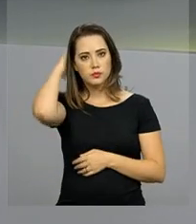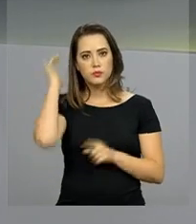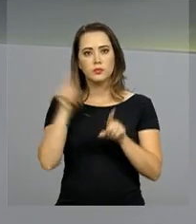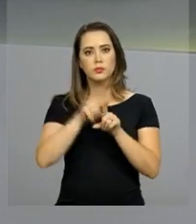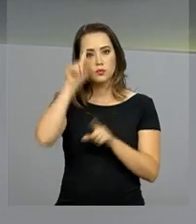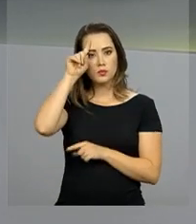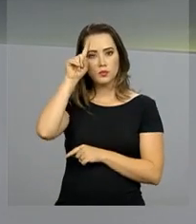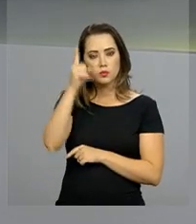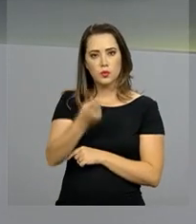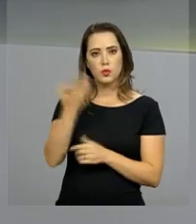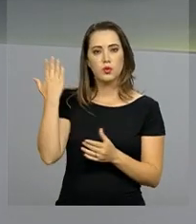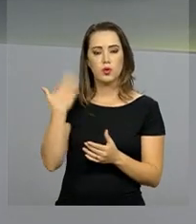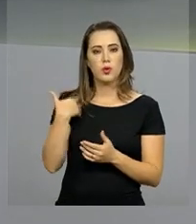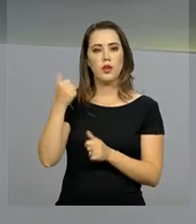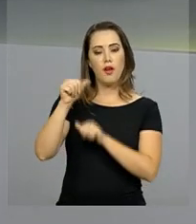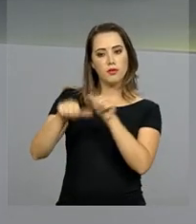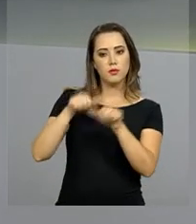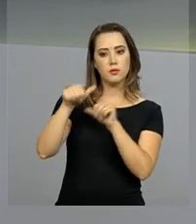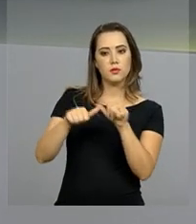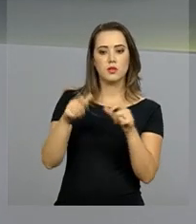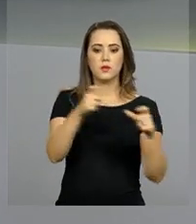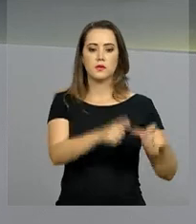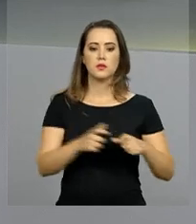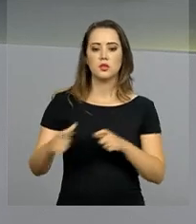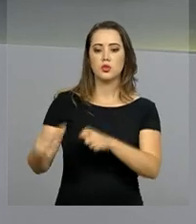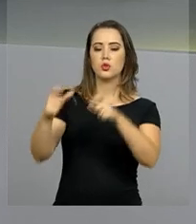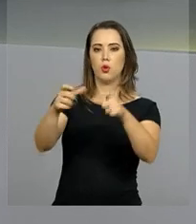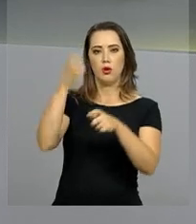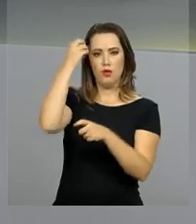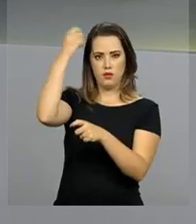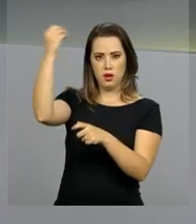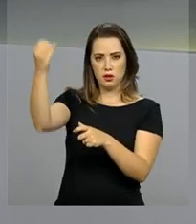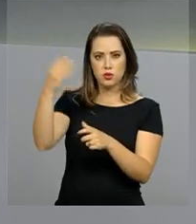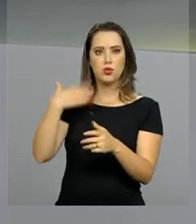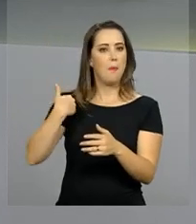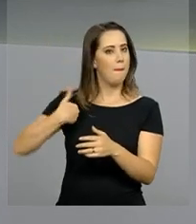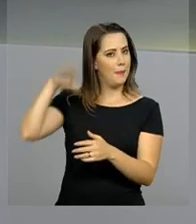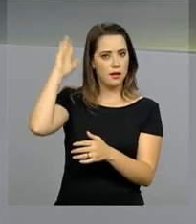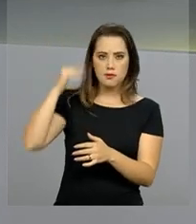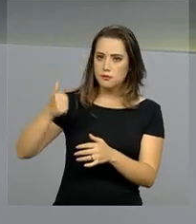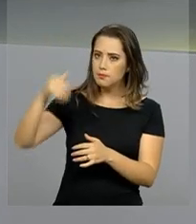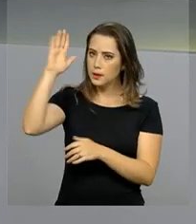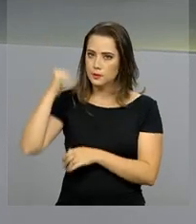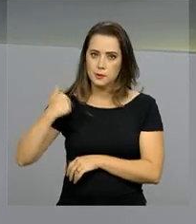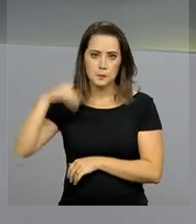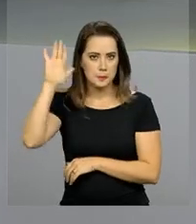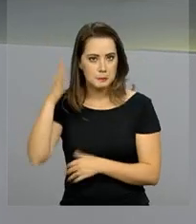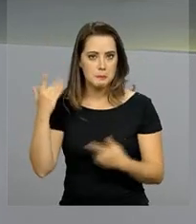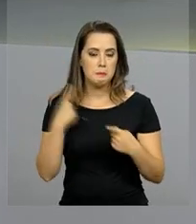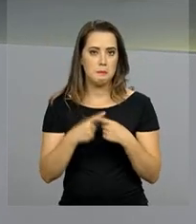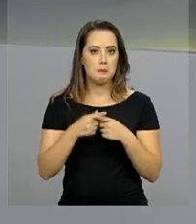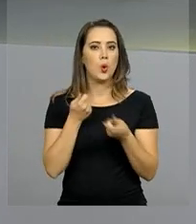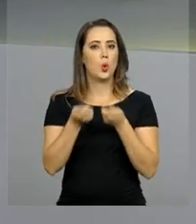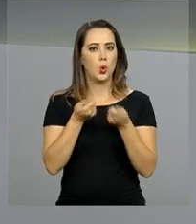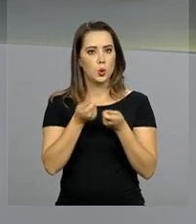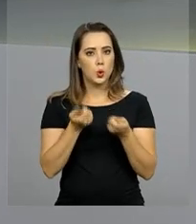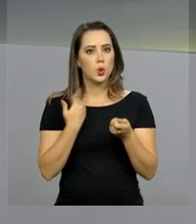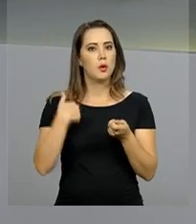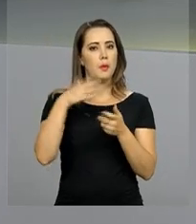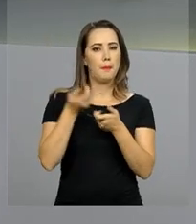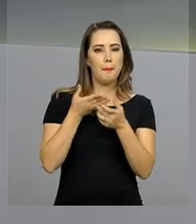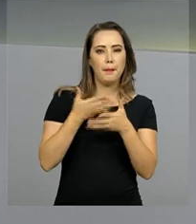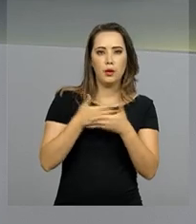Michel Temer determinou que o processo de interiorização seja intensificado e que os mecanismos de controle